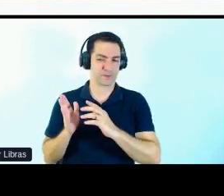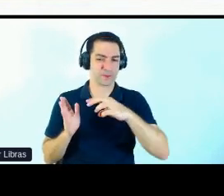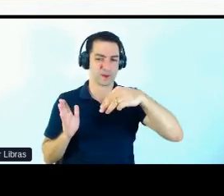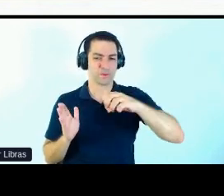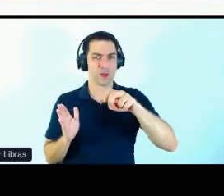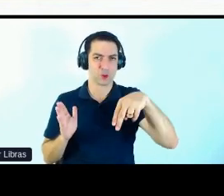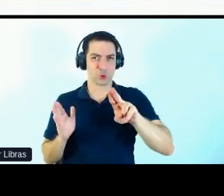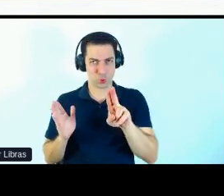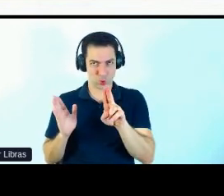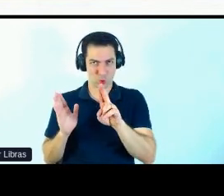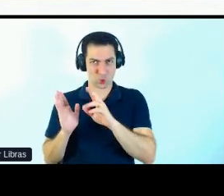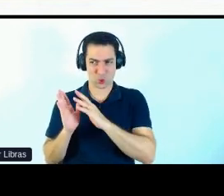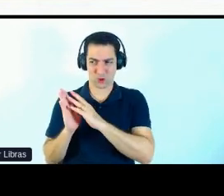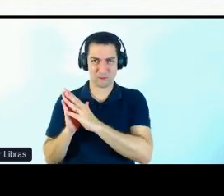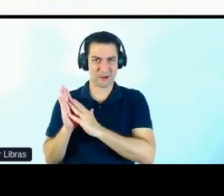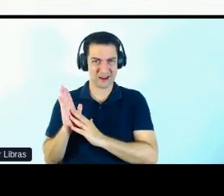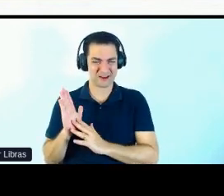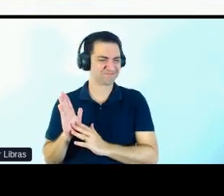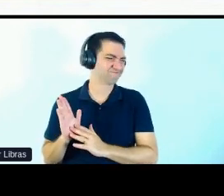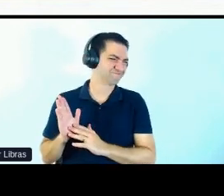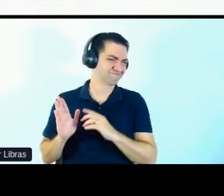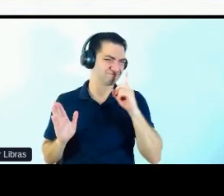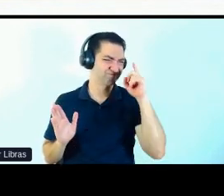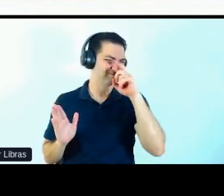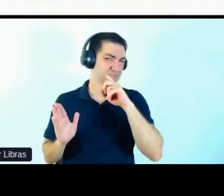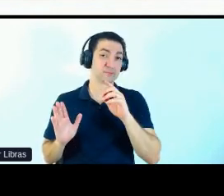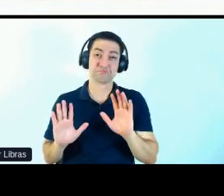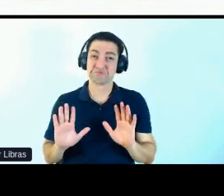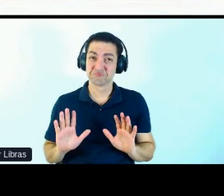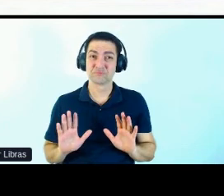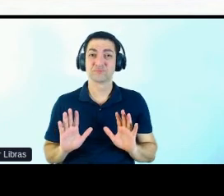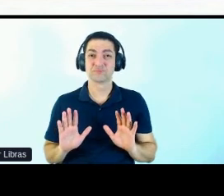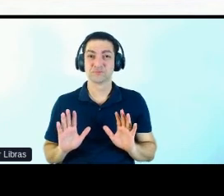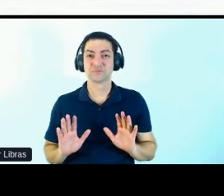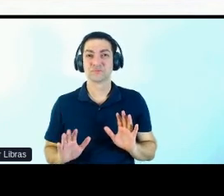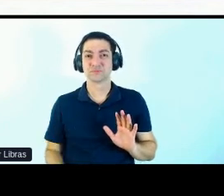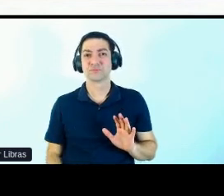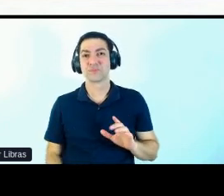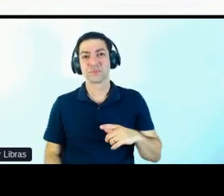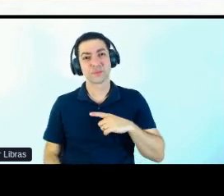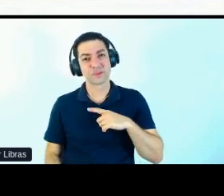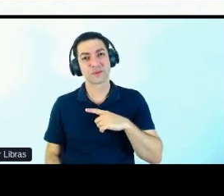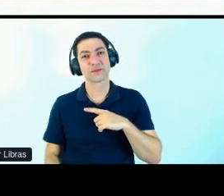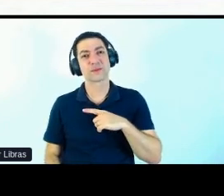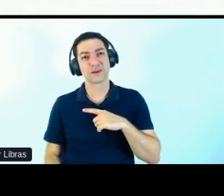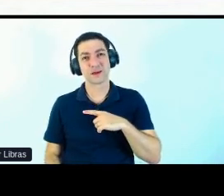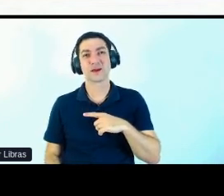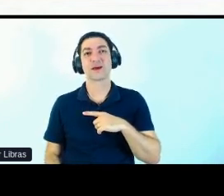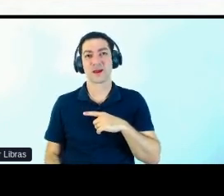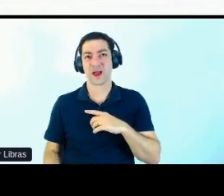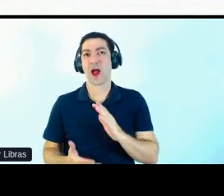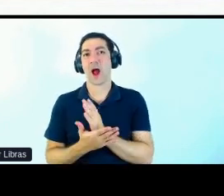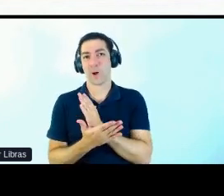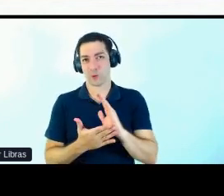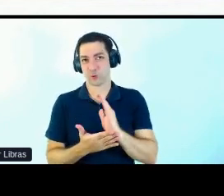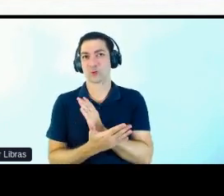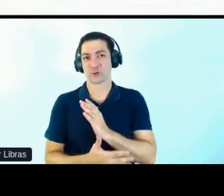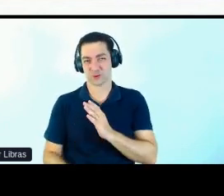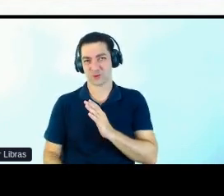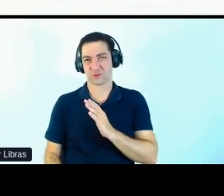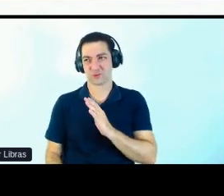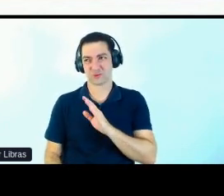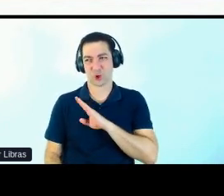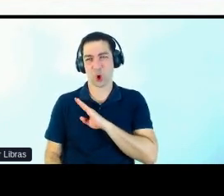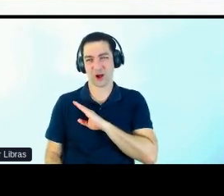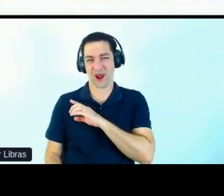Tem colegas aí que são muito defensores do Braille, mas eu acho que a